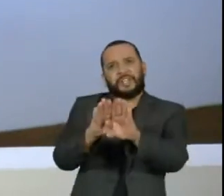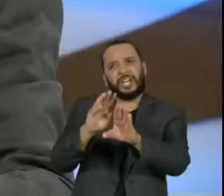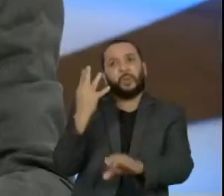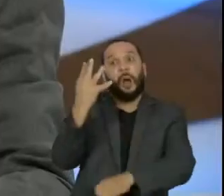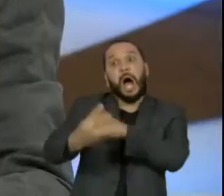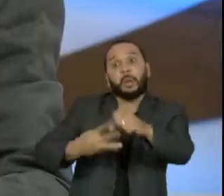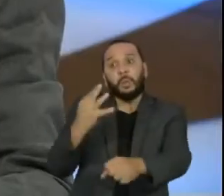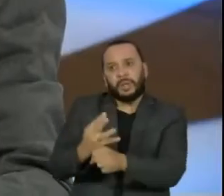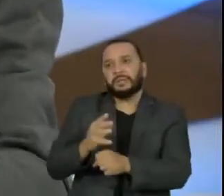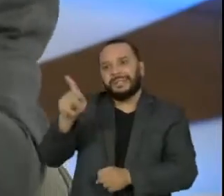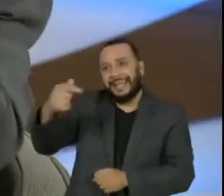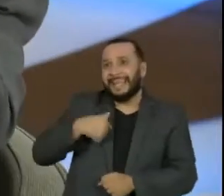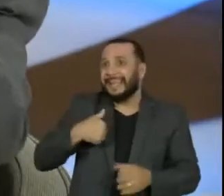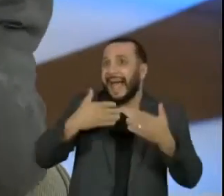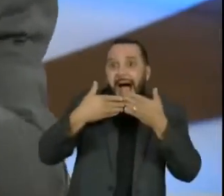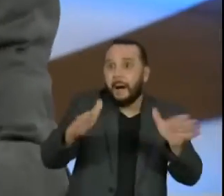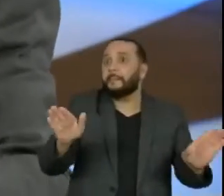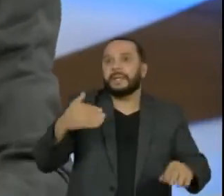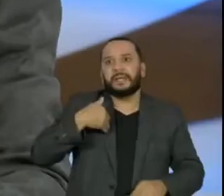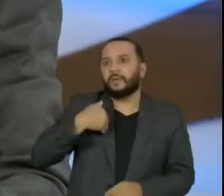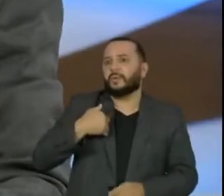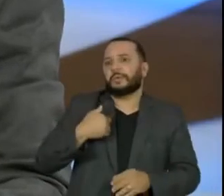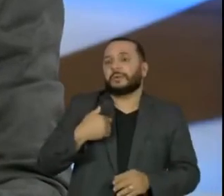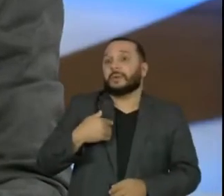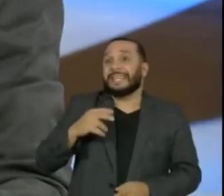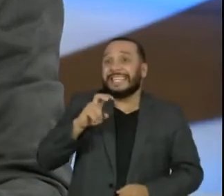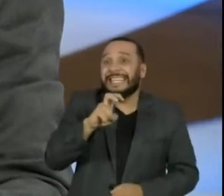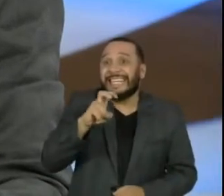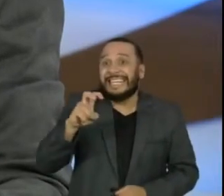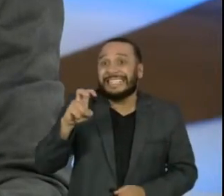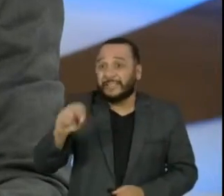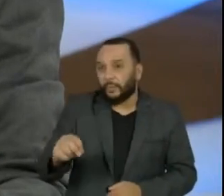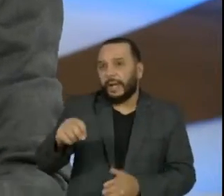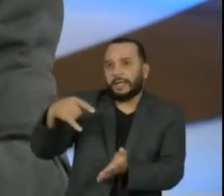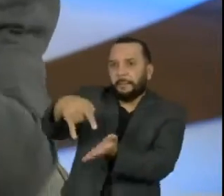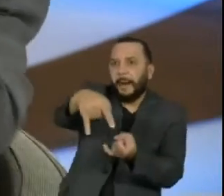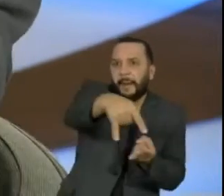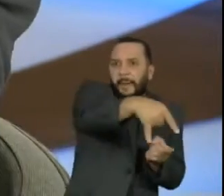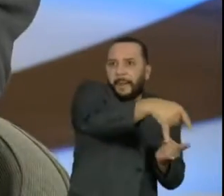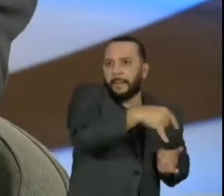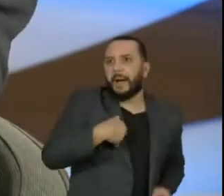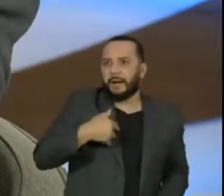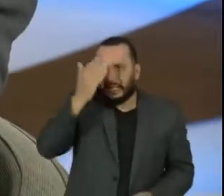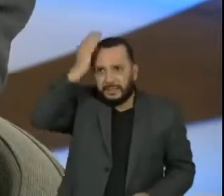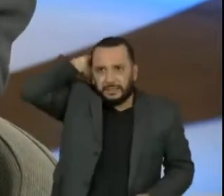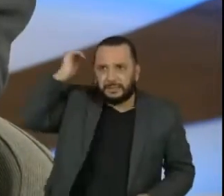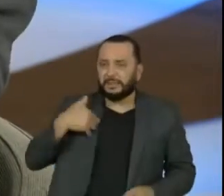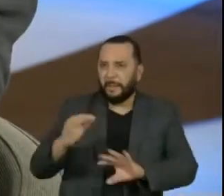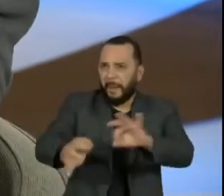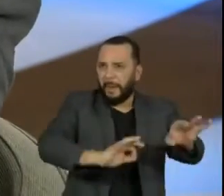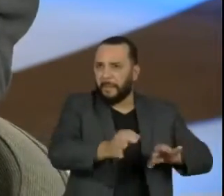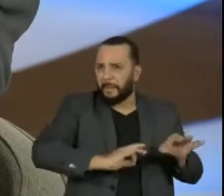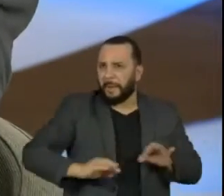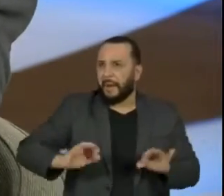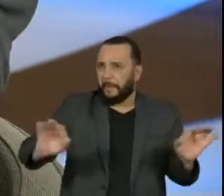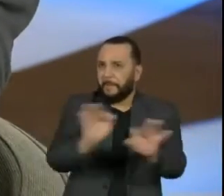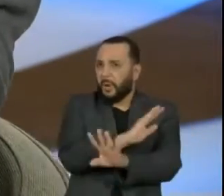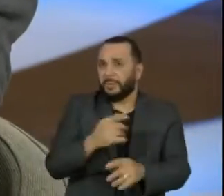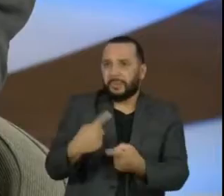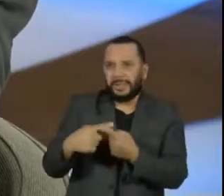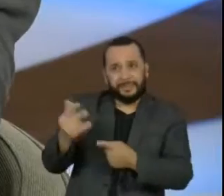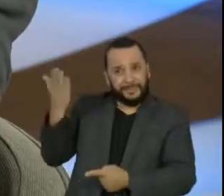Barreiro, que são 550 leitos. Ele foi lá e abriu, porque nós não tínhamos condição, né,